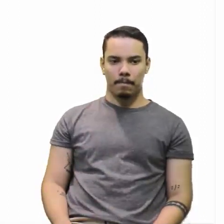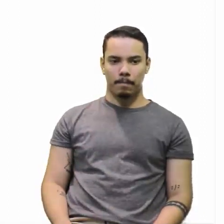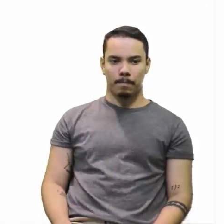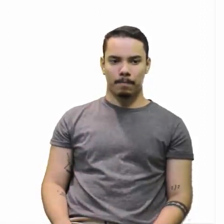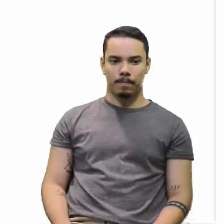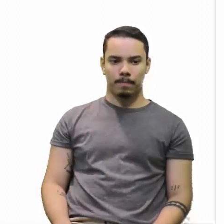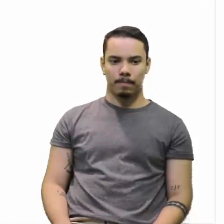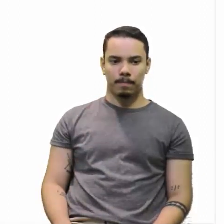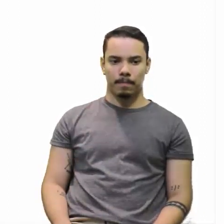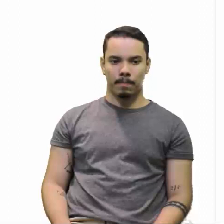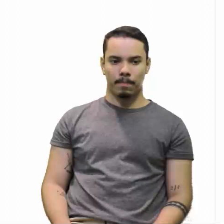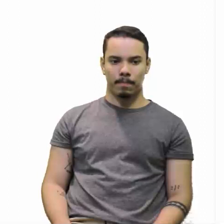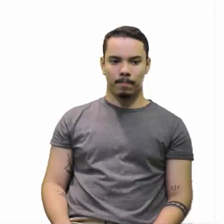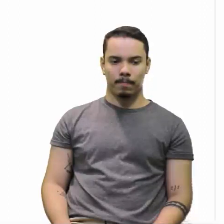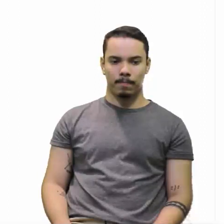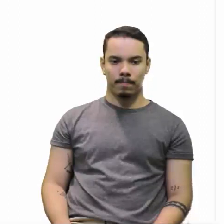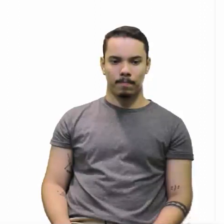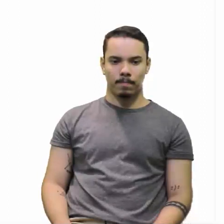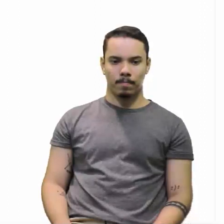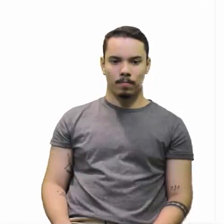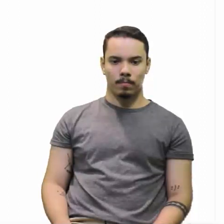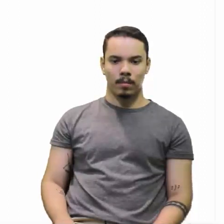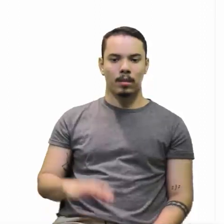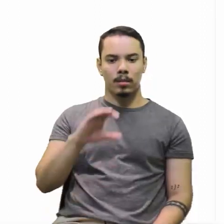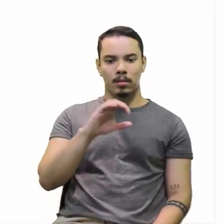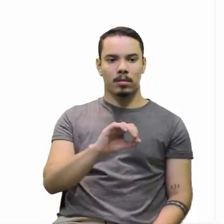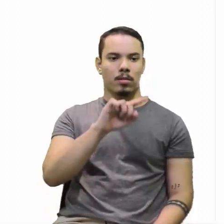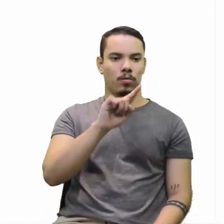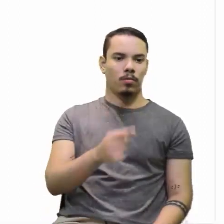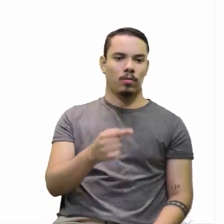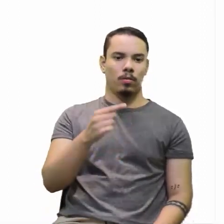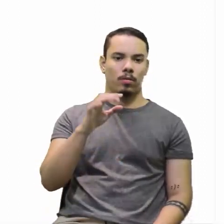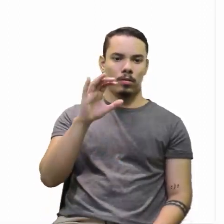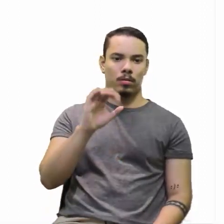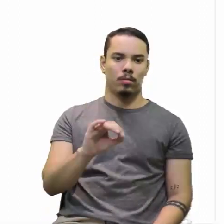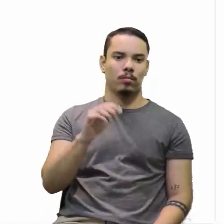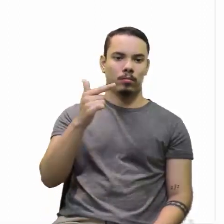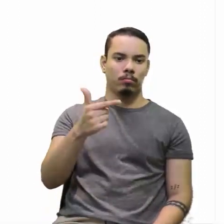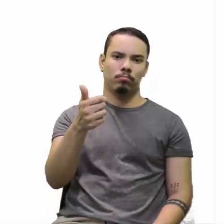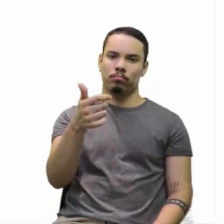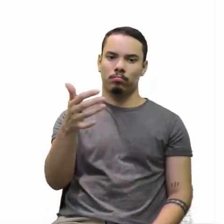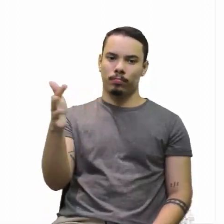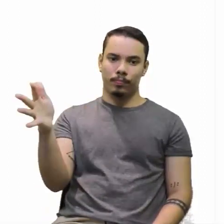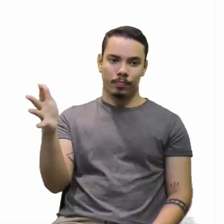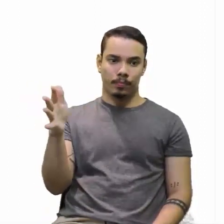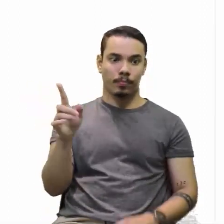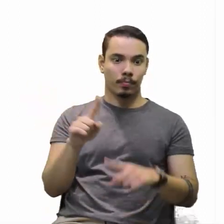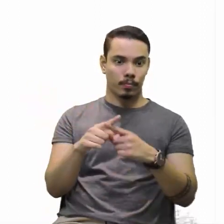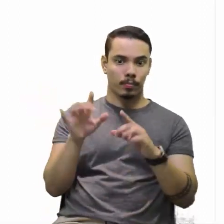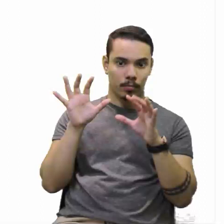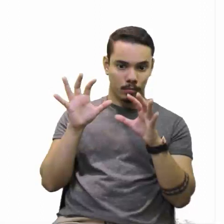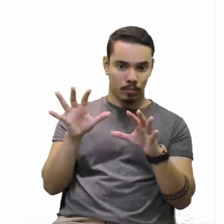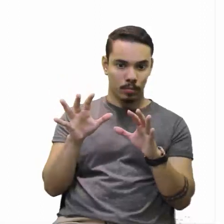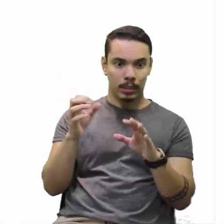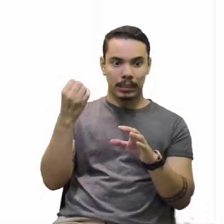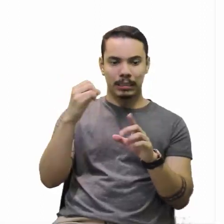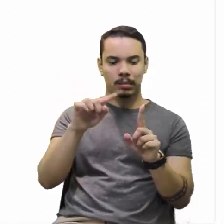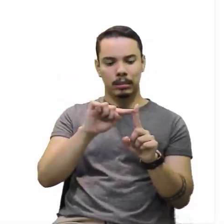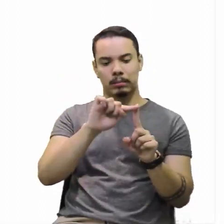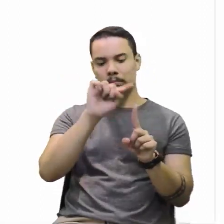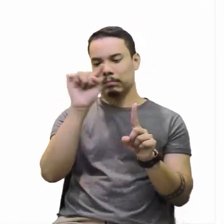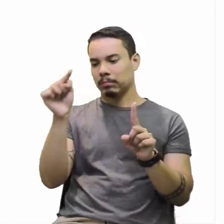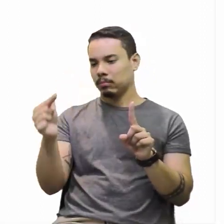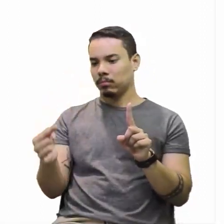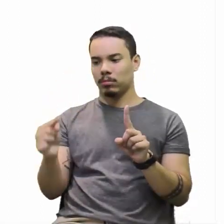Lembrando que 2 vezes 10 a menos 2 é 0,02, né? E só seria uma parábola se o t fosse